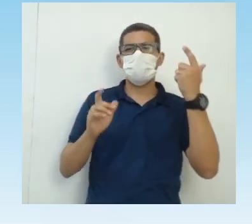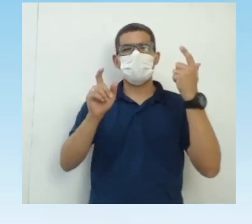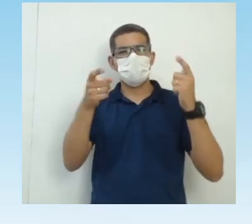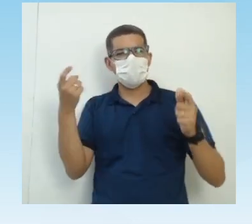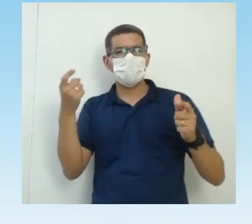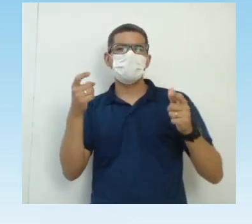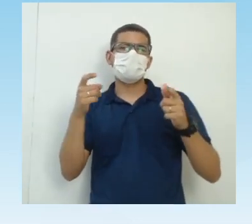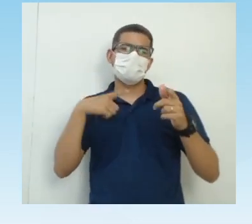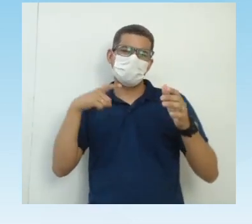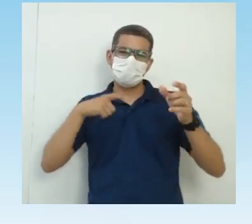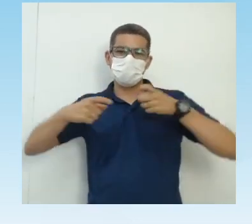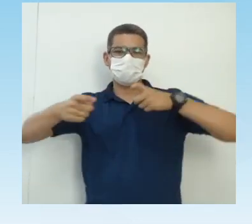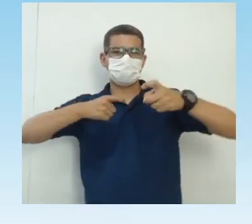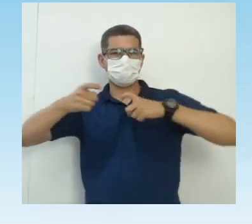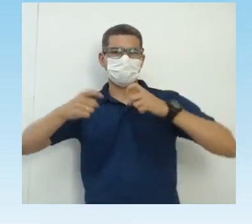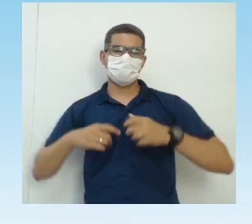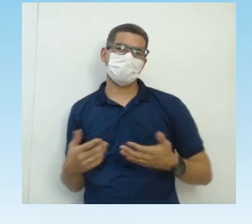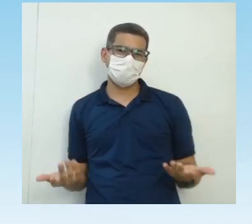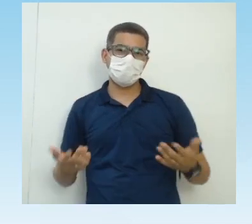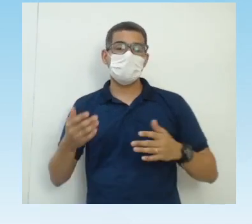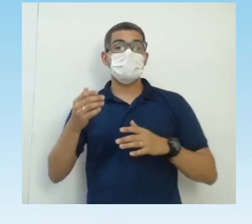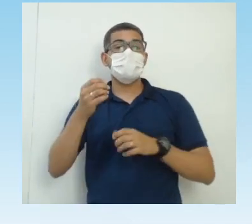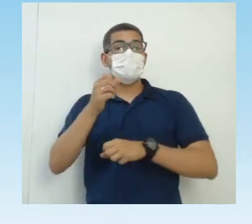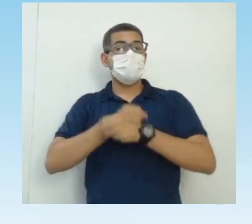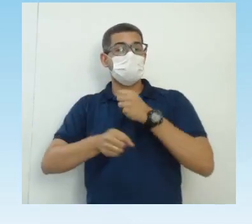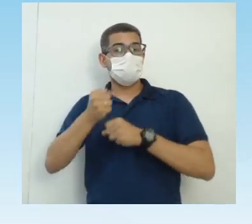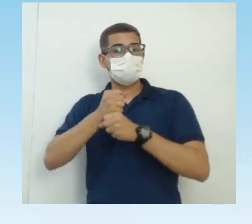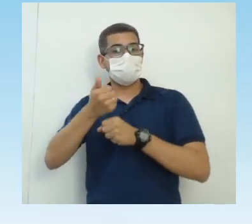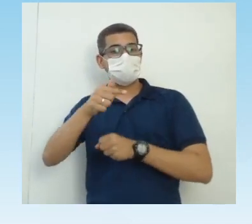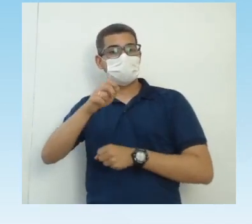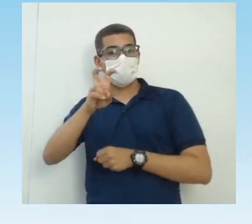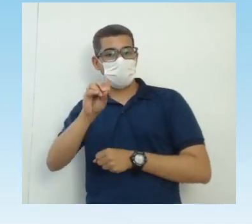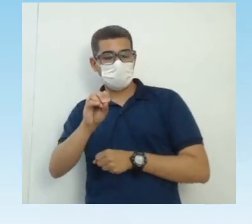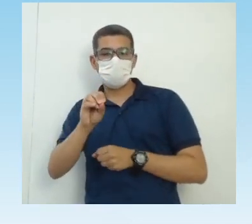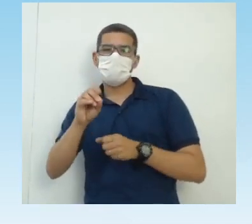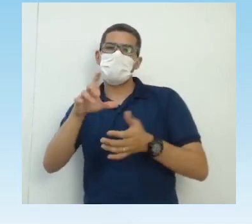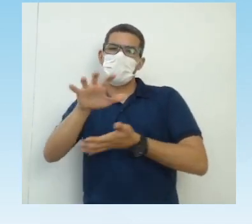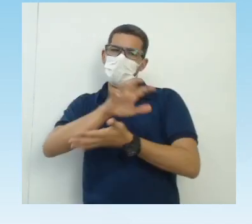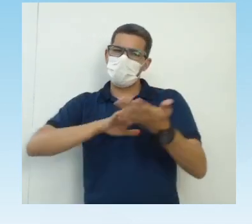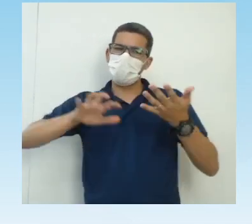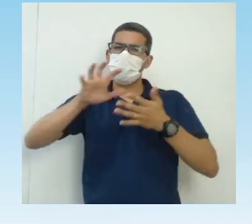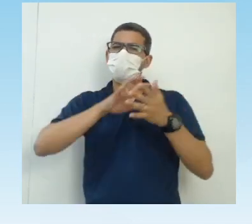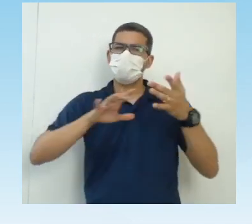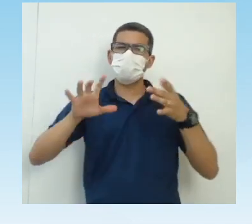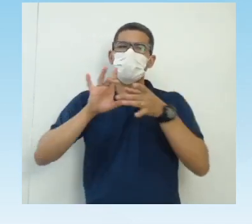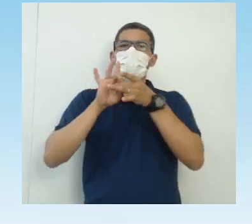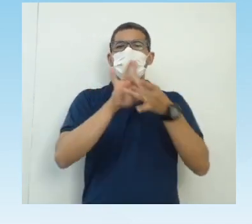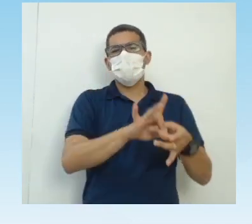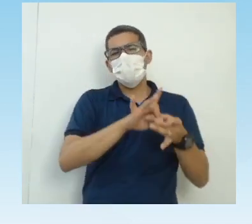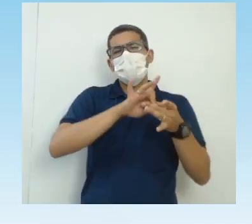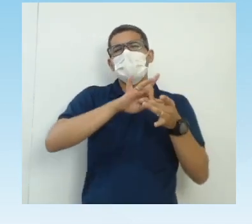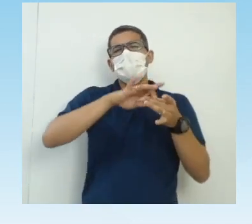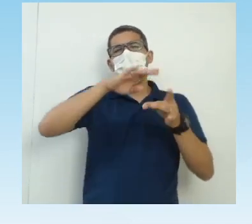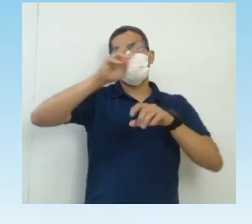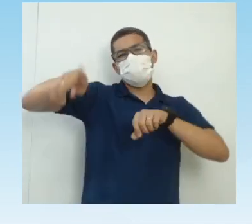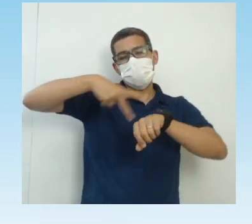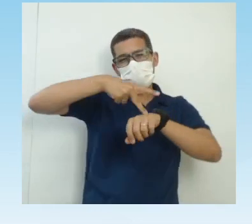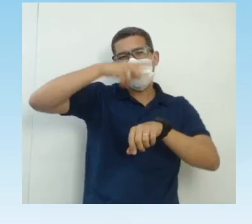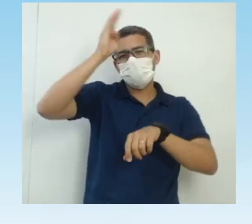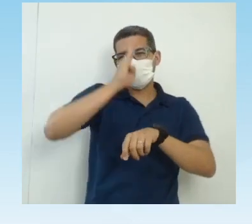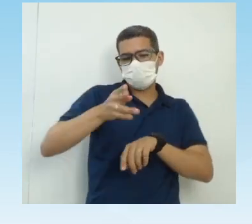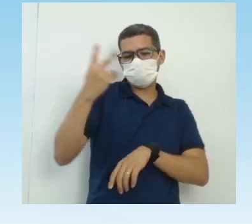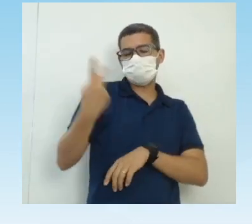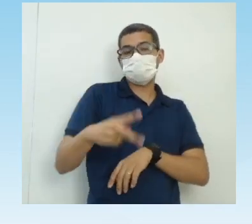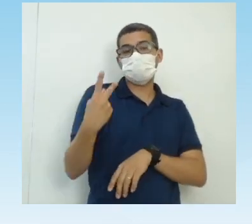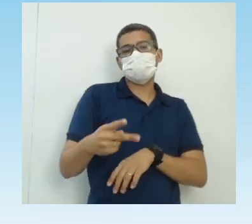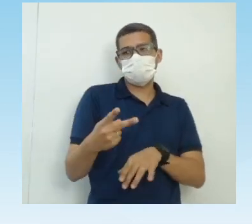Então, marque essa data. A partir de 1750 você tem uma revolução mais nacionalista, um contexto mais, né, visando aí